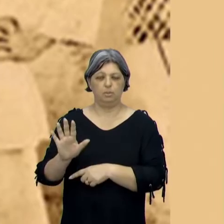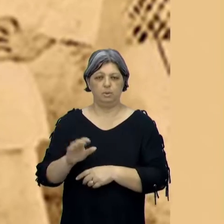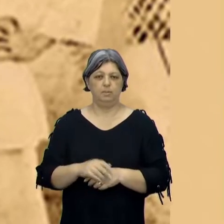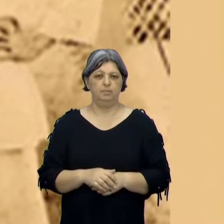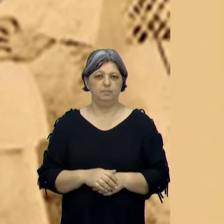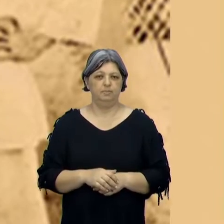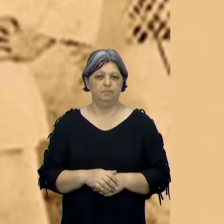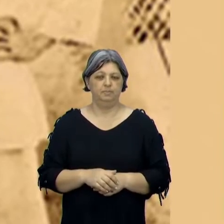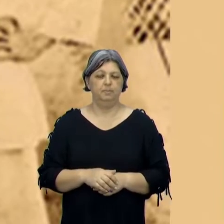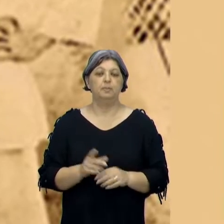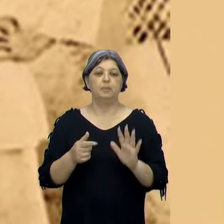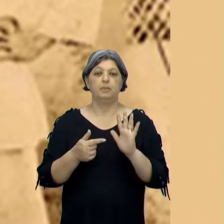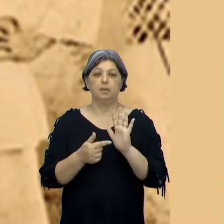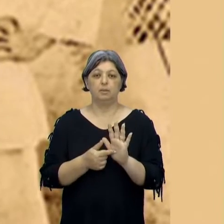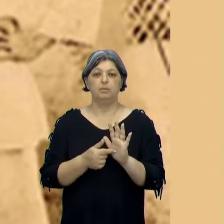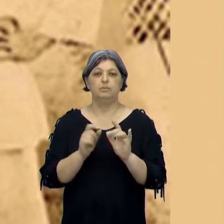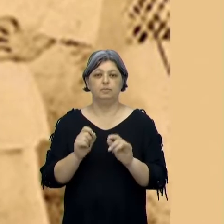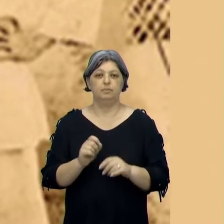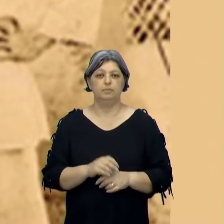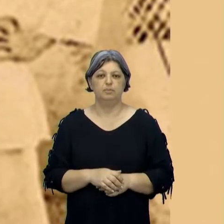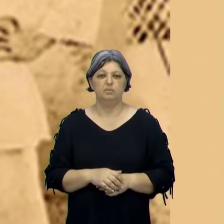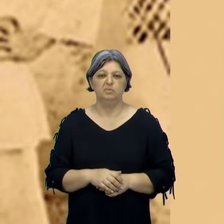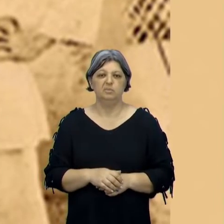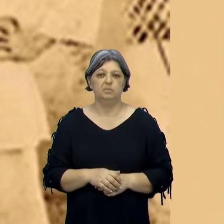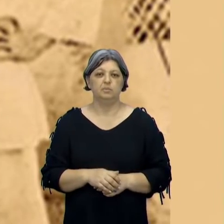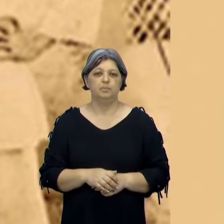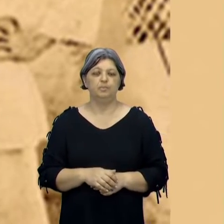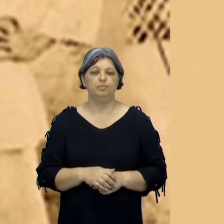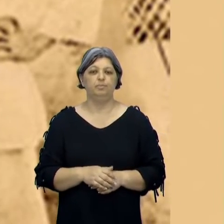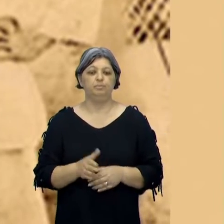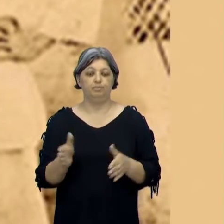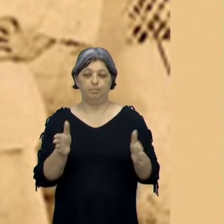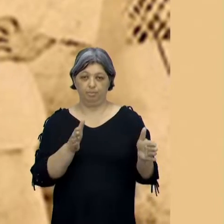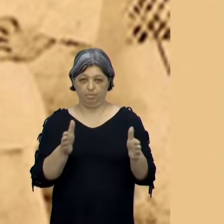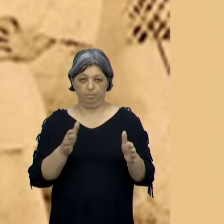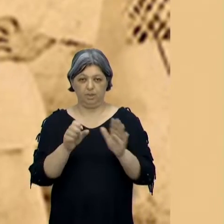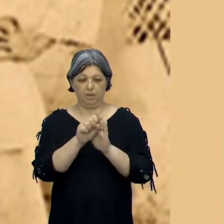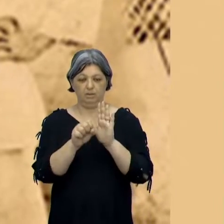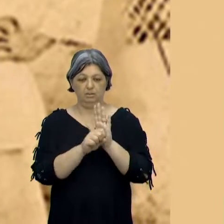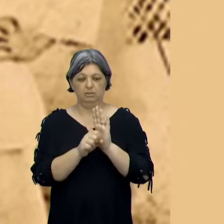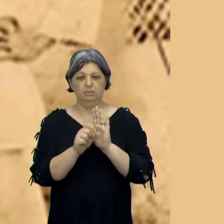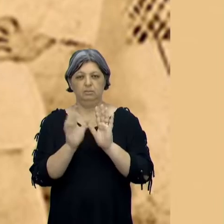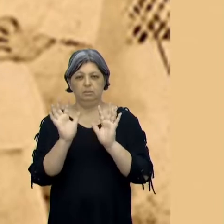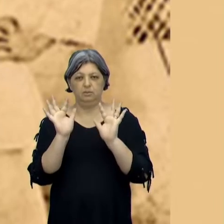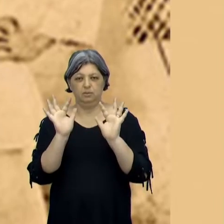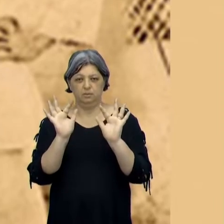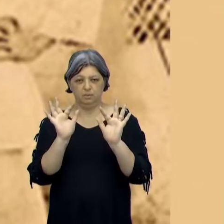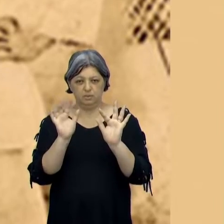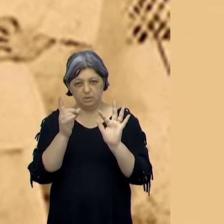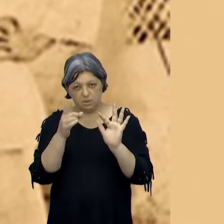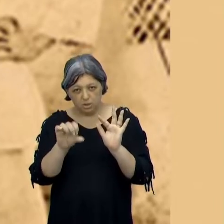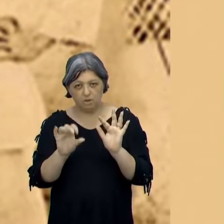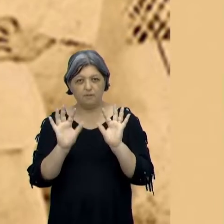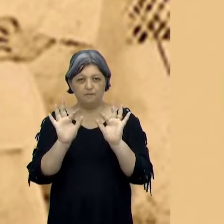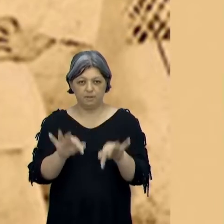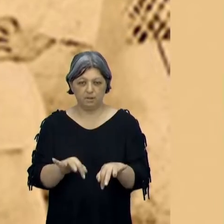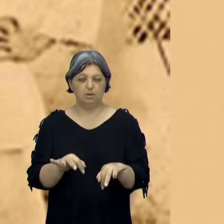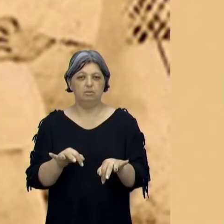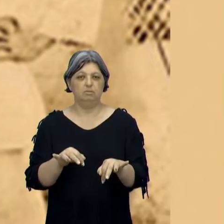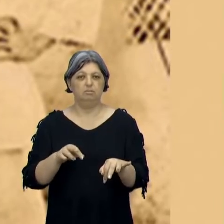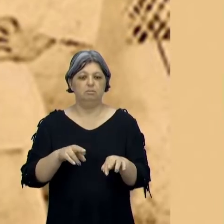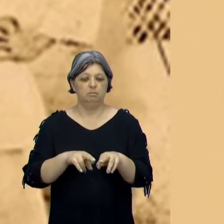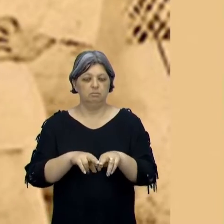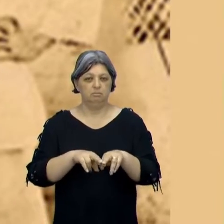infelizmente denota, né, demonstra que nesse momento aí, final do século XIX, as várias etnias existentes no